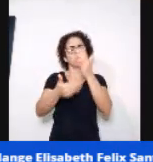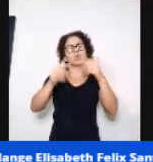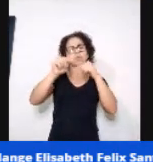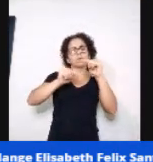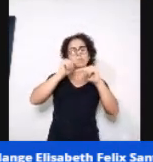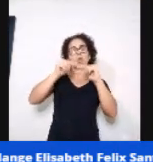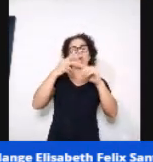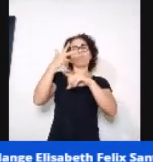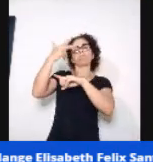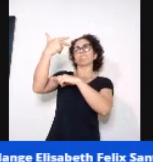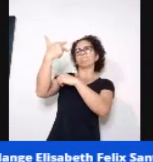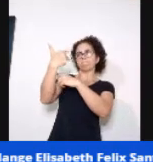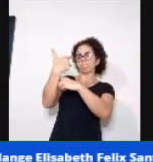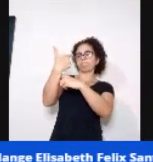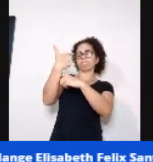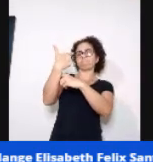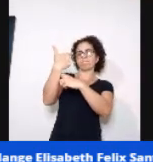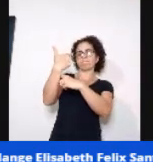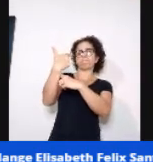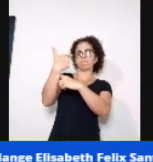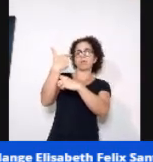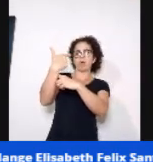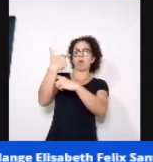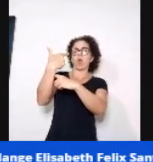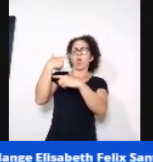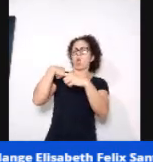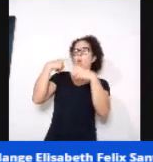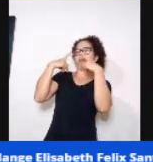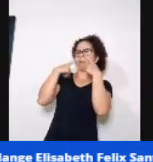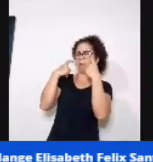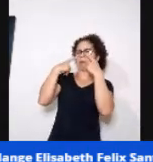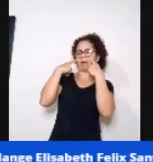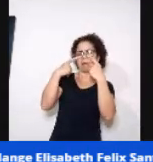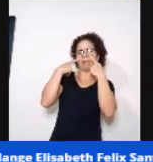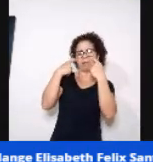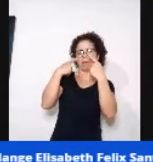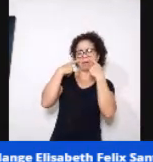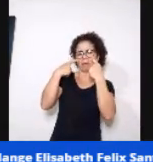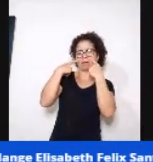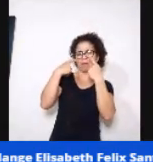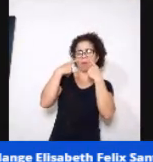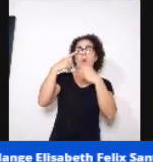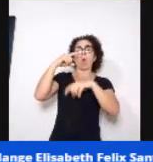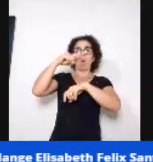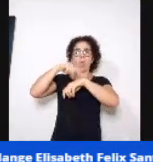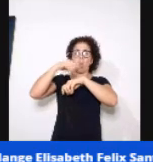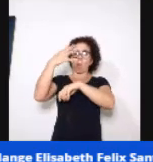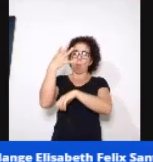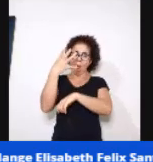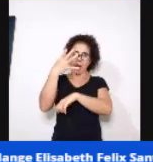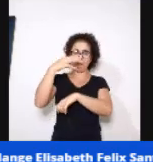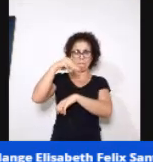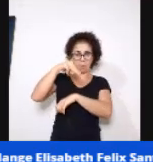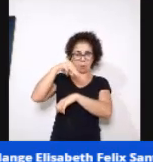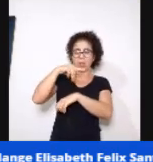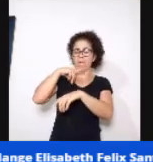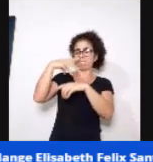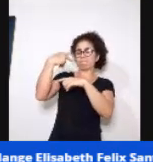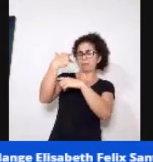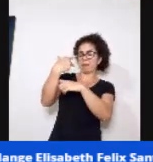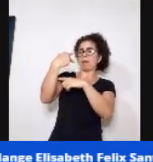minutos, dentro do carro. Aos prantos, de verdade. Doeu muito em mim. Doeu muito em mim esse desligamento. Quem me conhece sabe